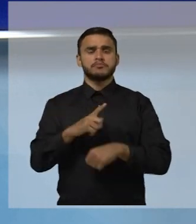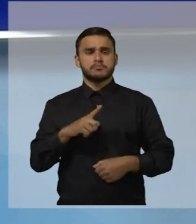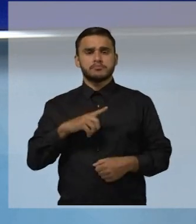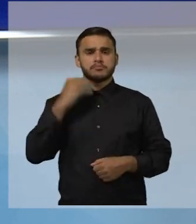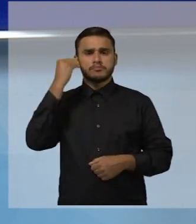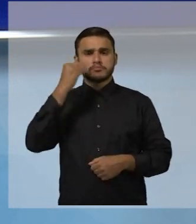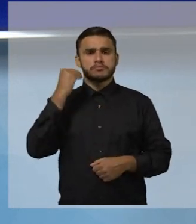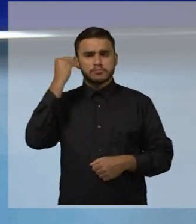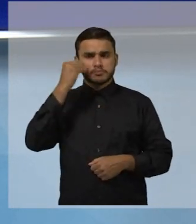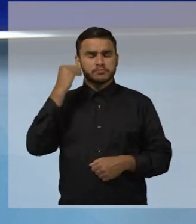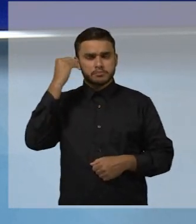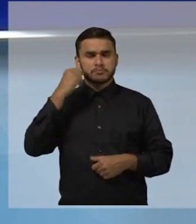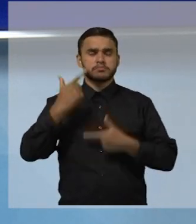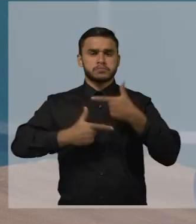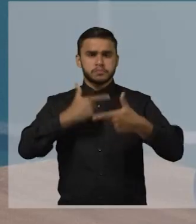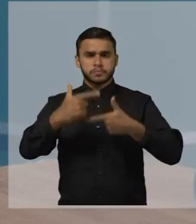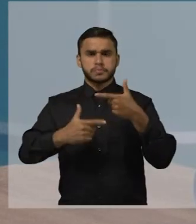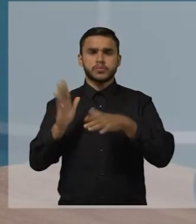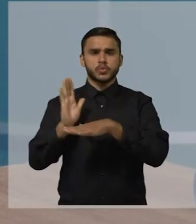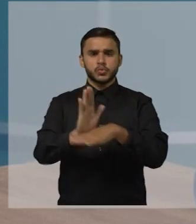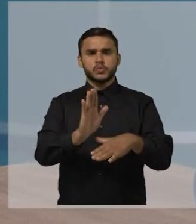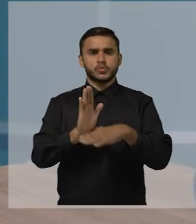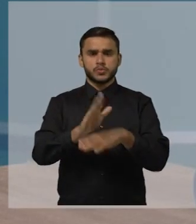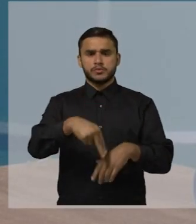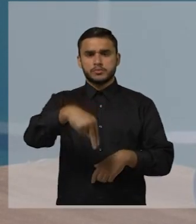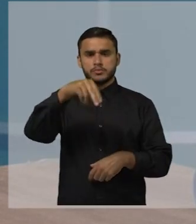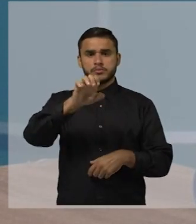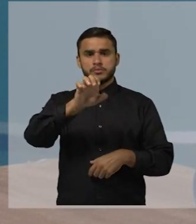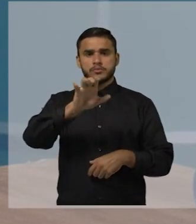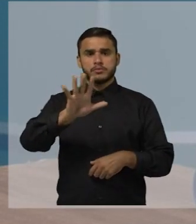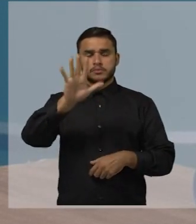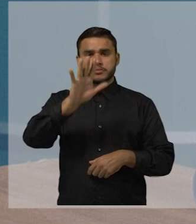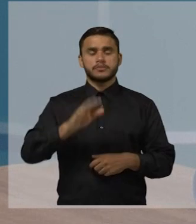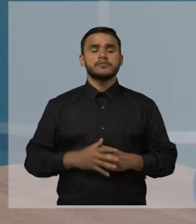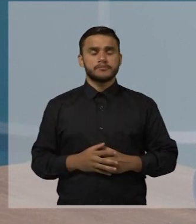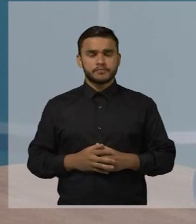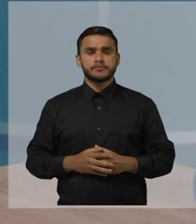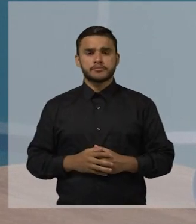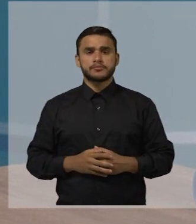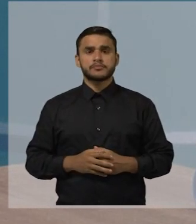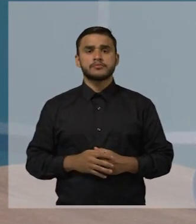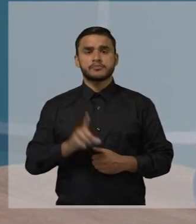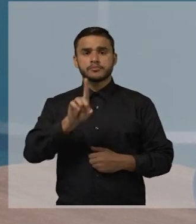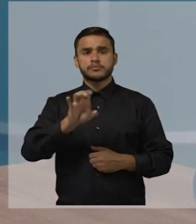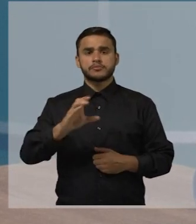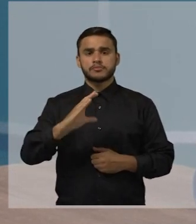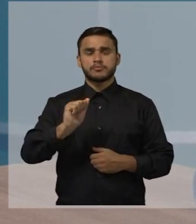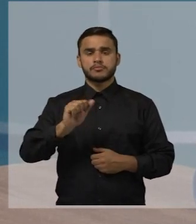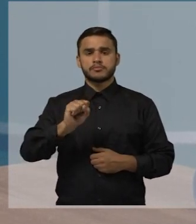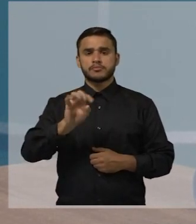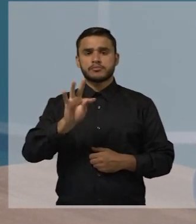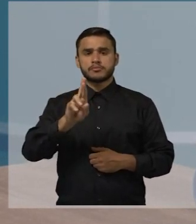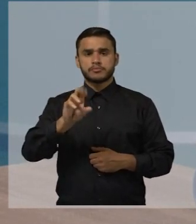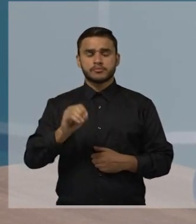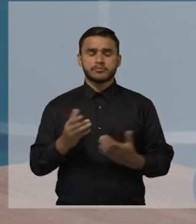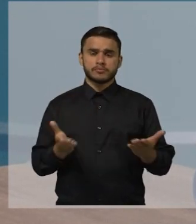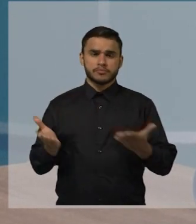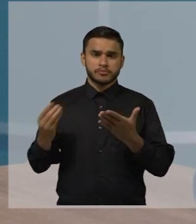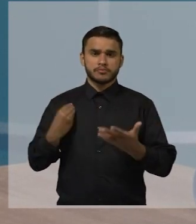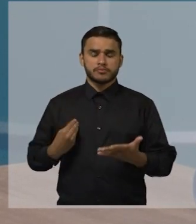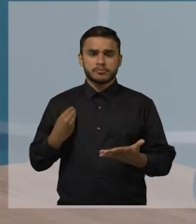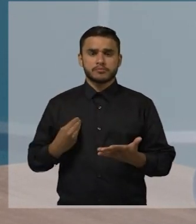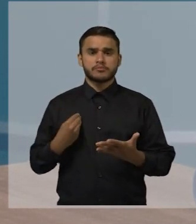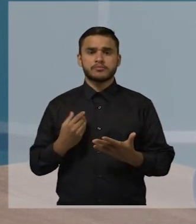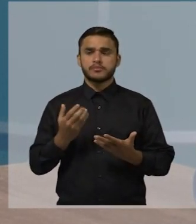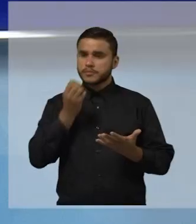e substantivo trabalho em favor do Nordeste, Firmo de Castro, que nos dá o prazer de, a partir de hoje, integrar nossa equipe,